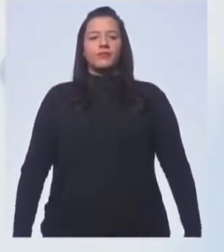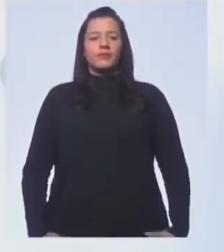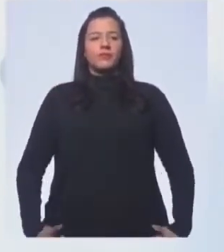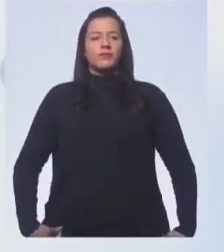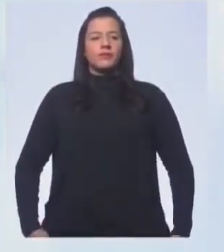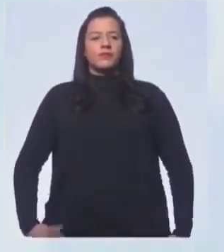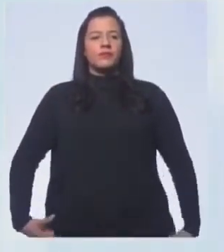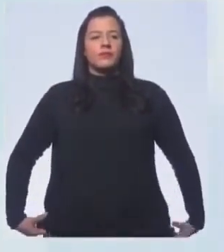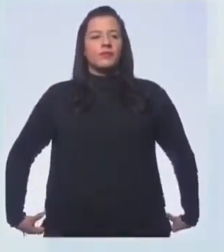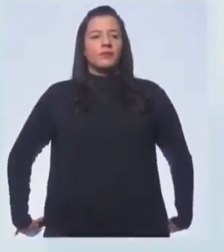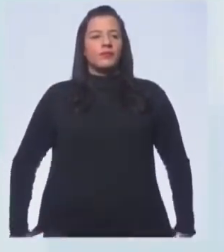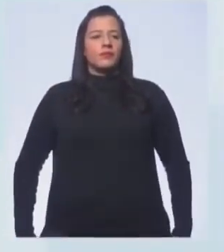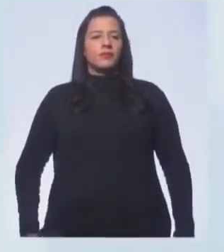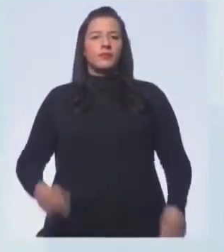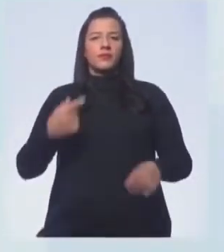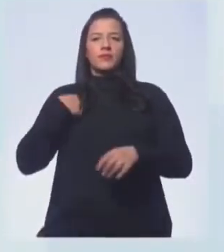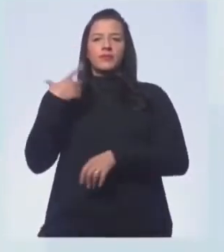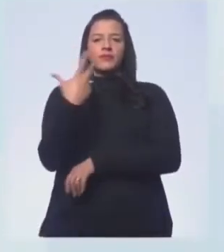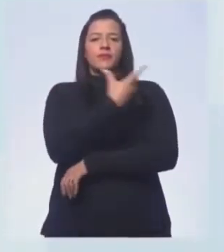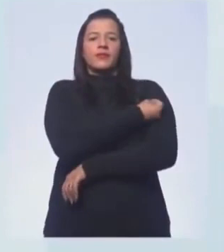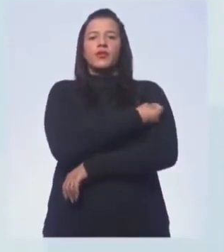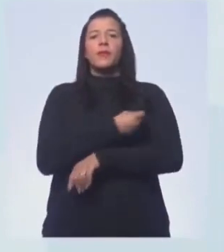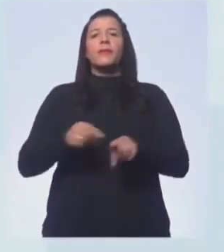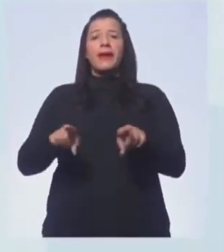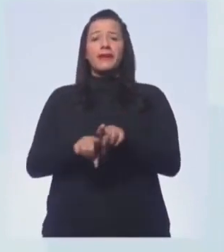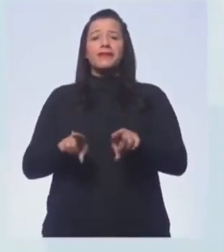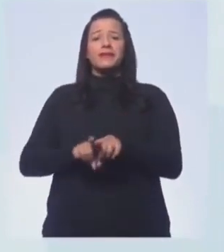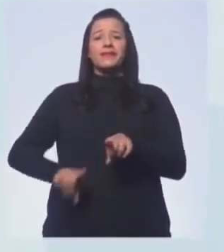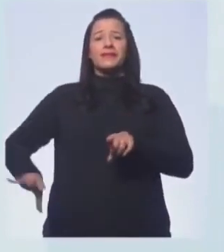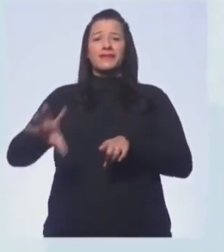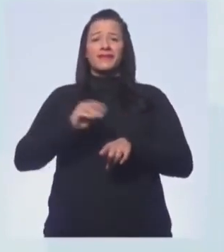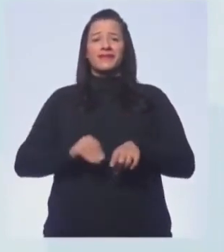DNA. Aí esses estudantes fizeram esse vídeo que a gente vai ver agora.